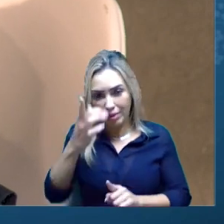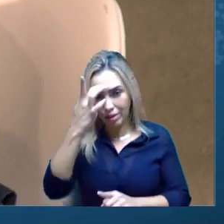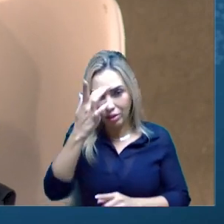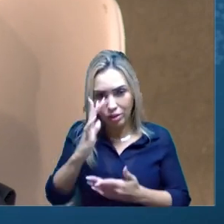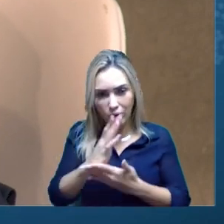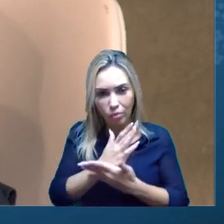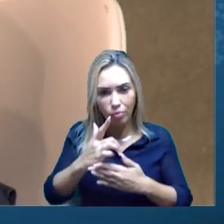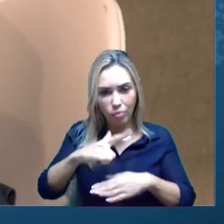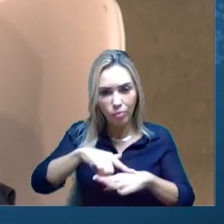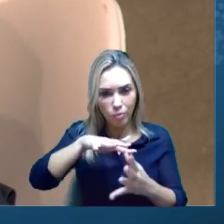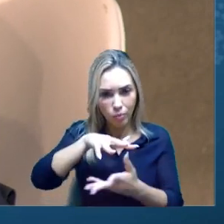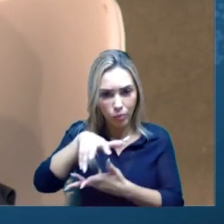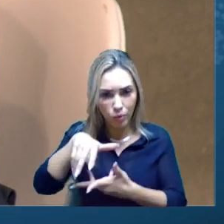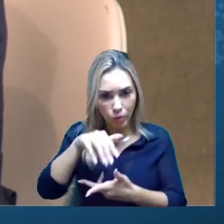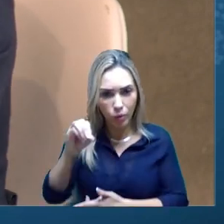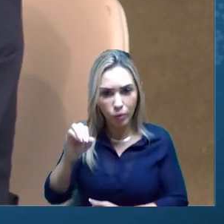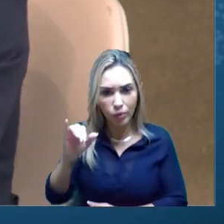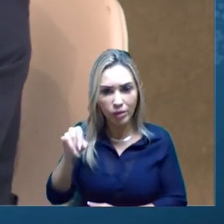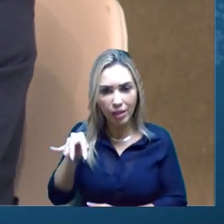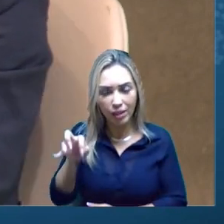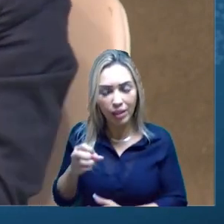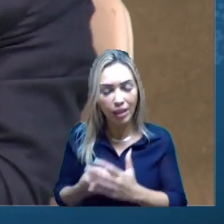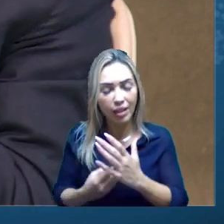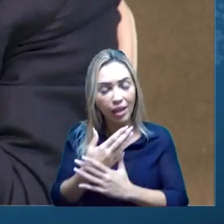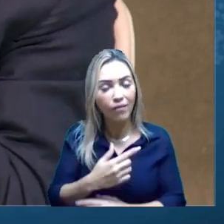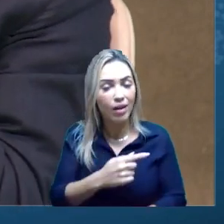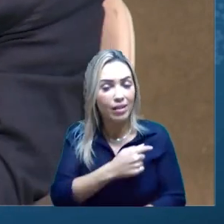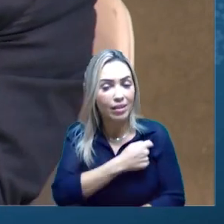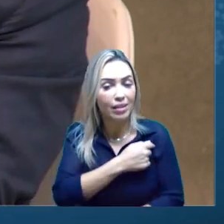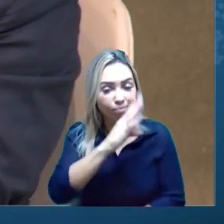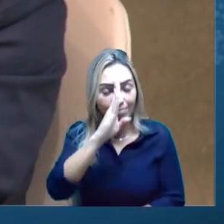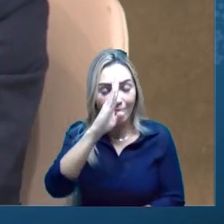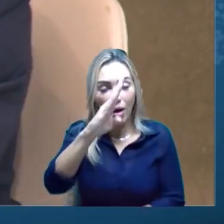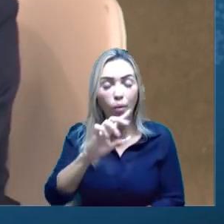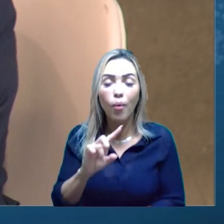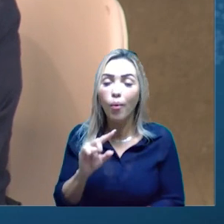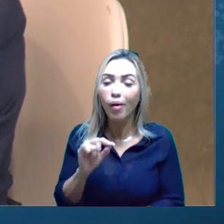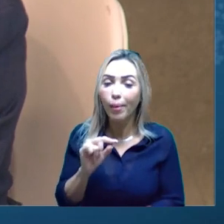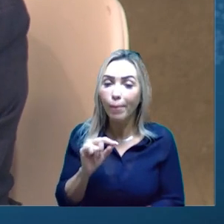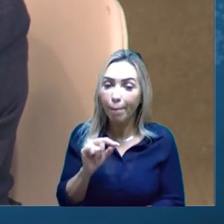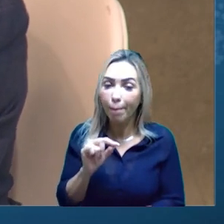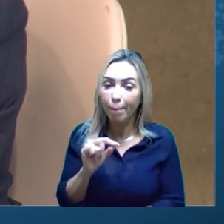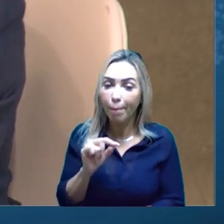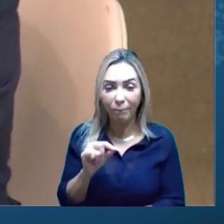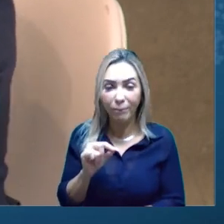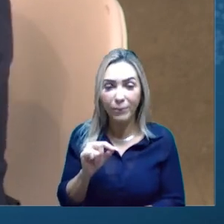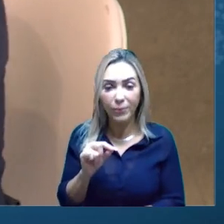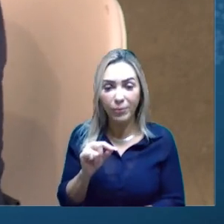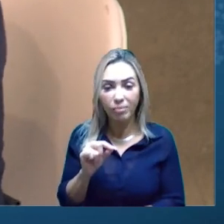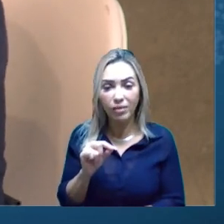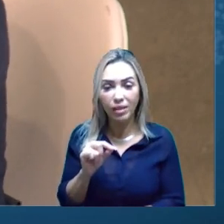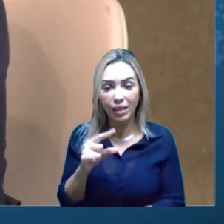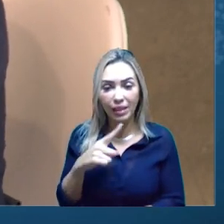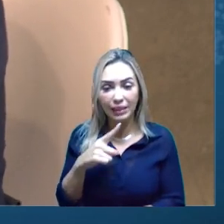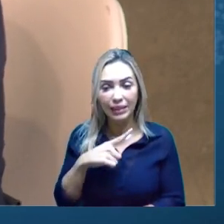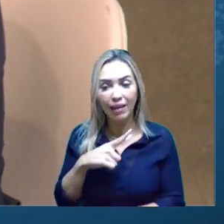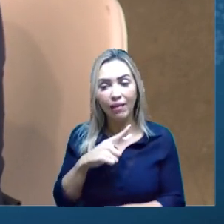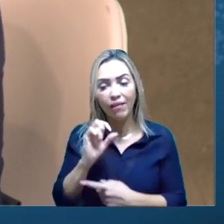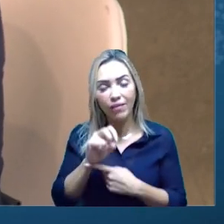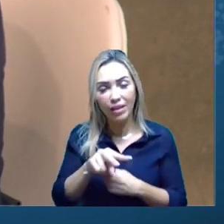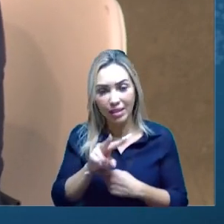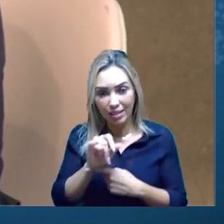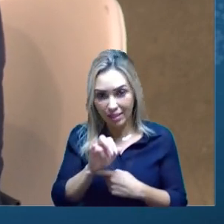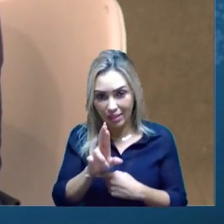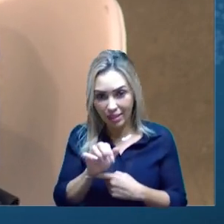parte do mundo ocidental, é fazer vacinas, principalmente com vetores virais